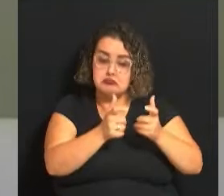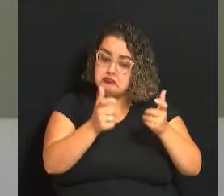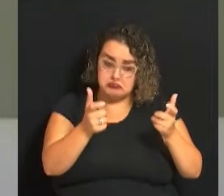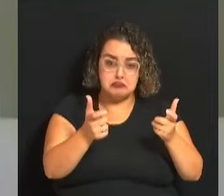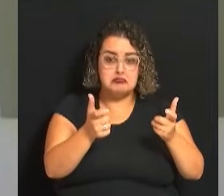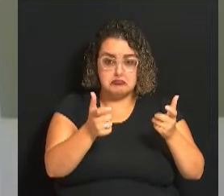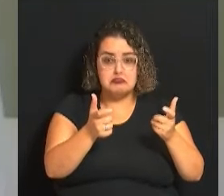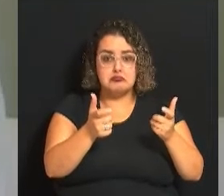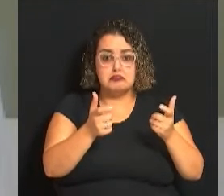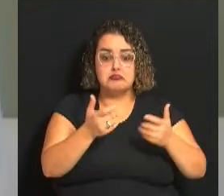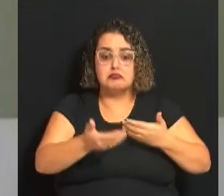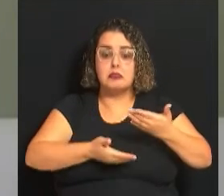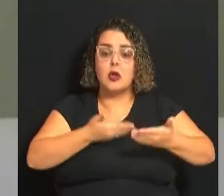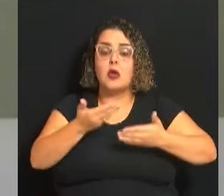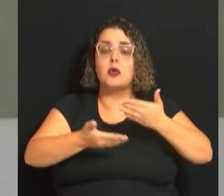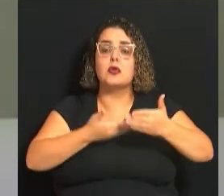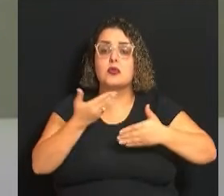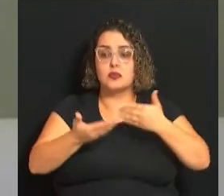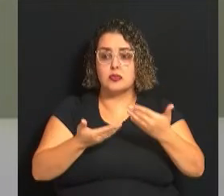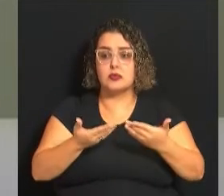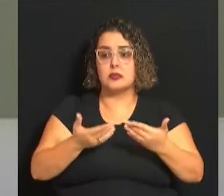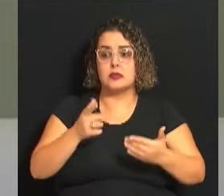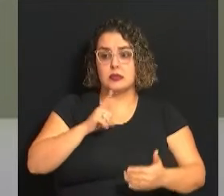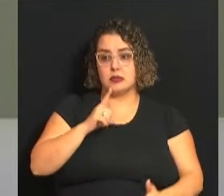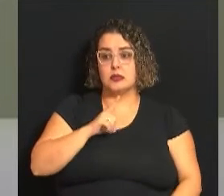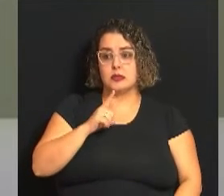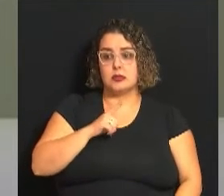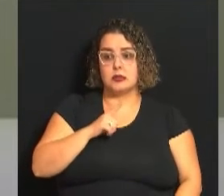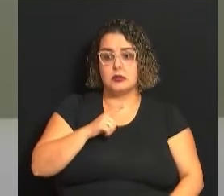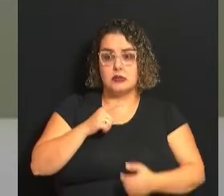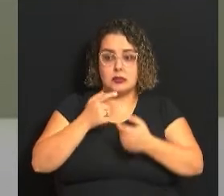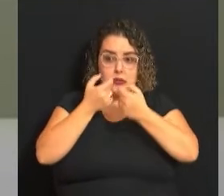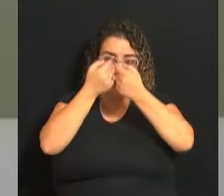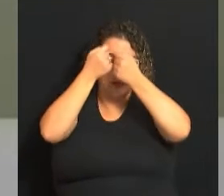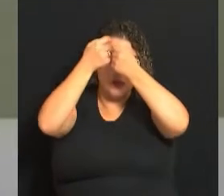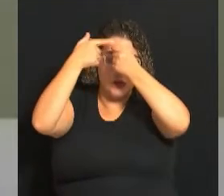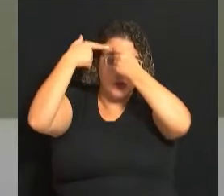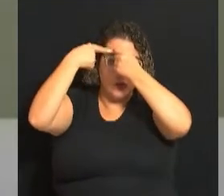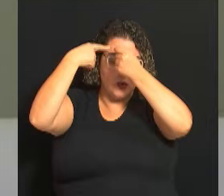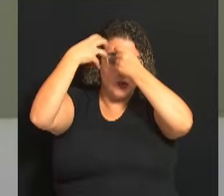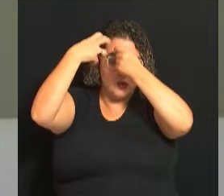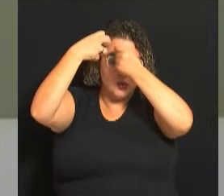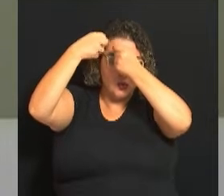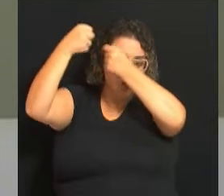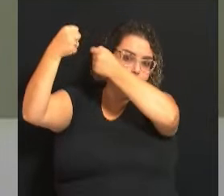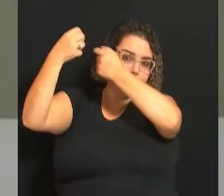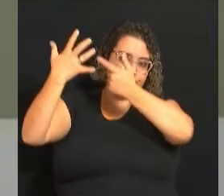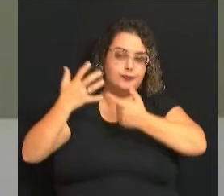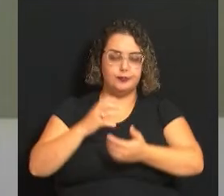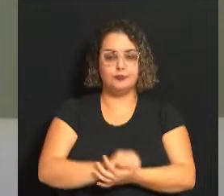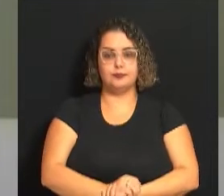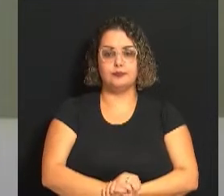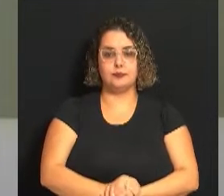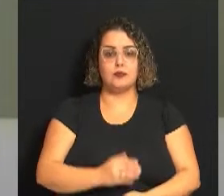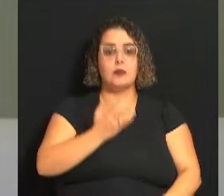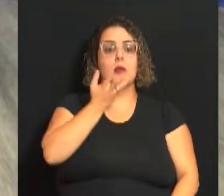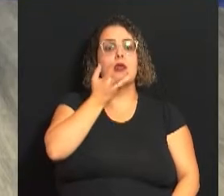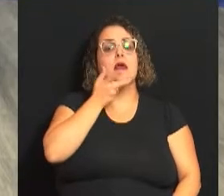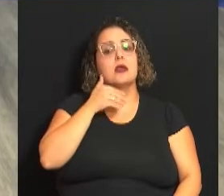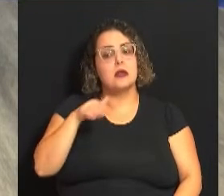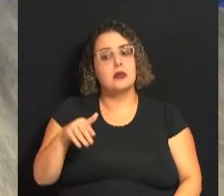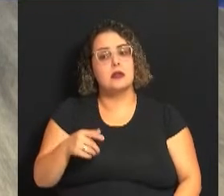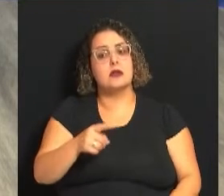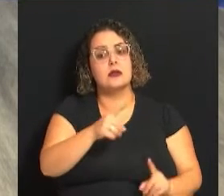com o tratamento existente hoje, que é a cirurgia, a radioterapia, quimioterapia. Em criança também é do mesmo tipo,